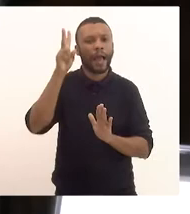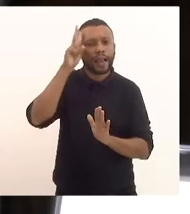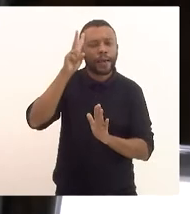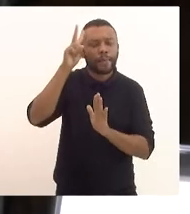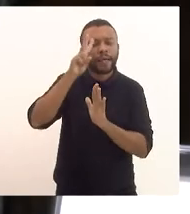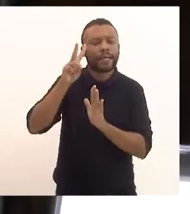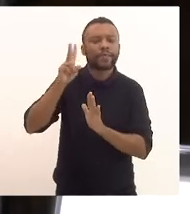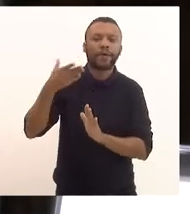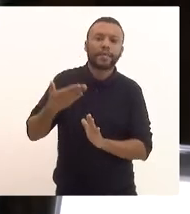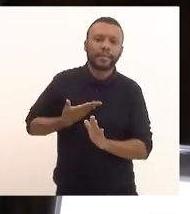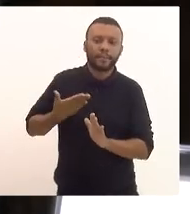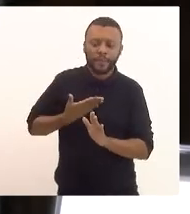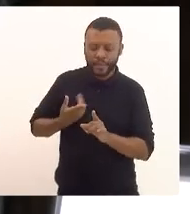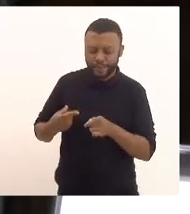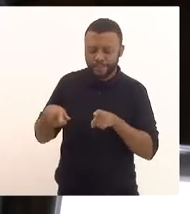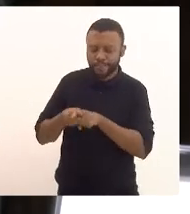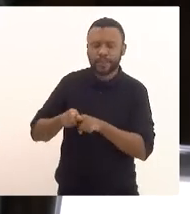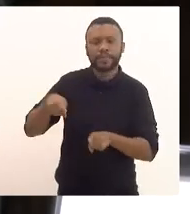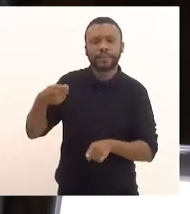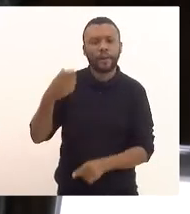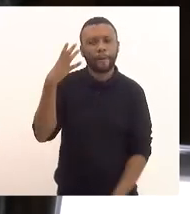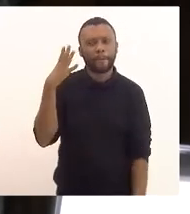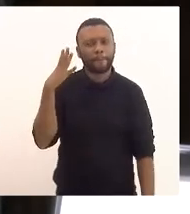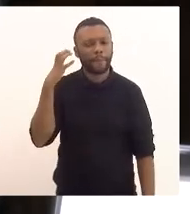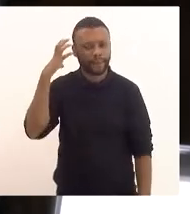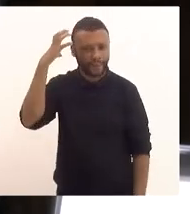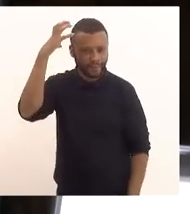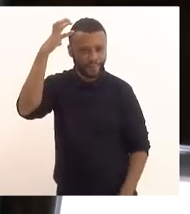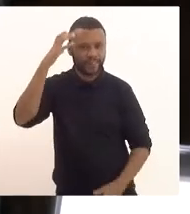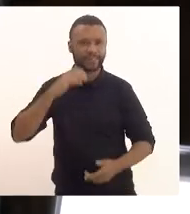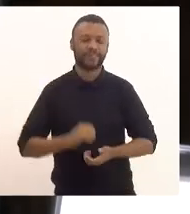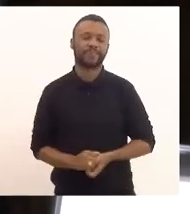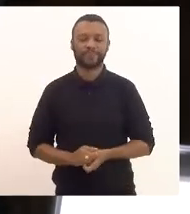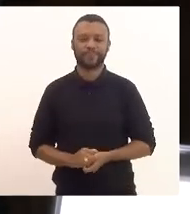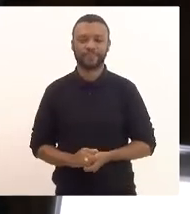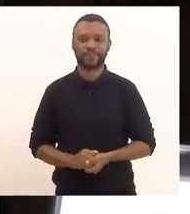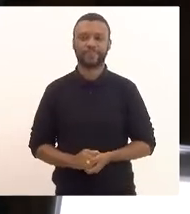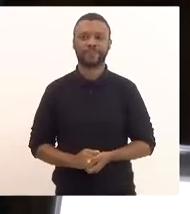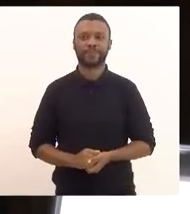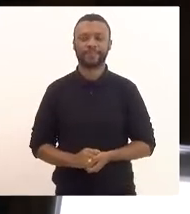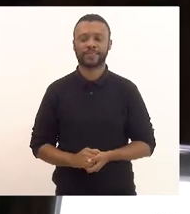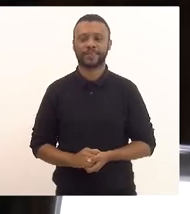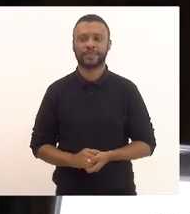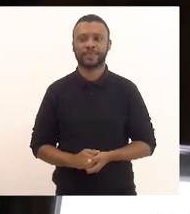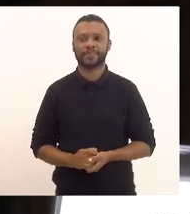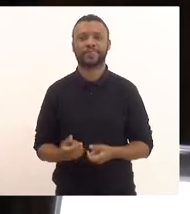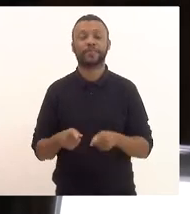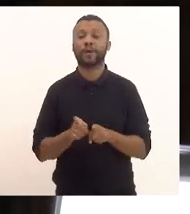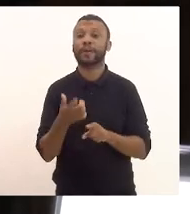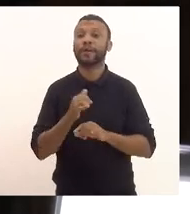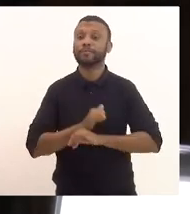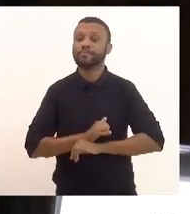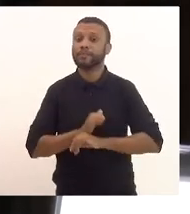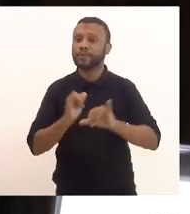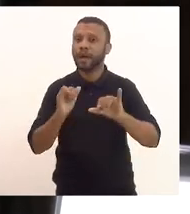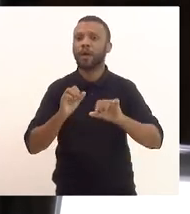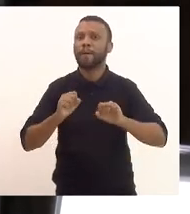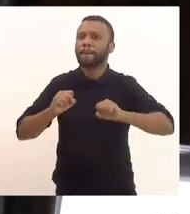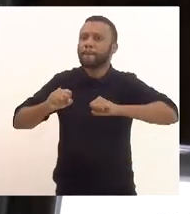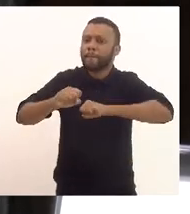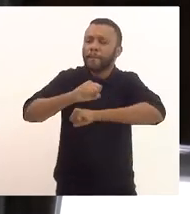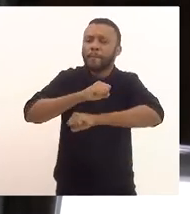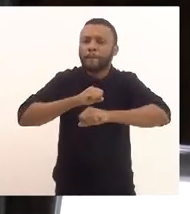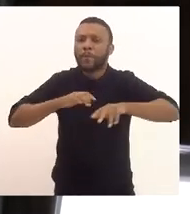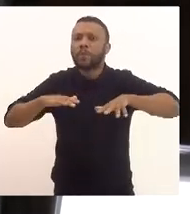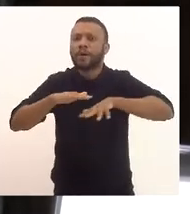da nossa eterna amiga companheira Marielle Franco e deixar registrado também os movimentos que não